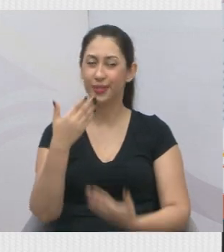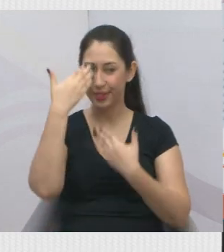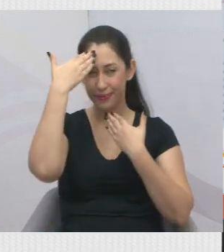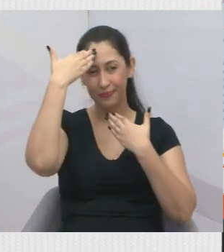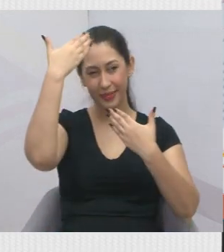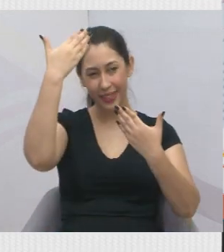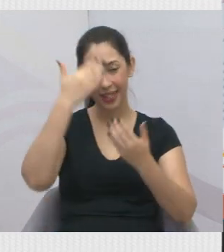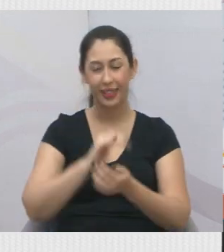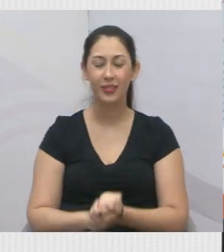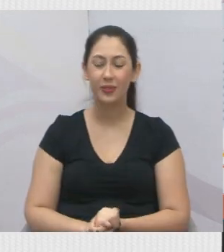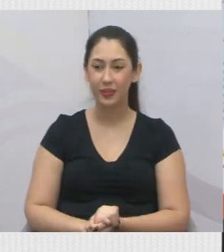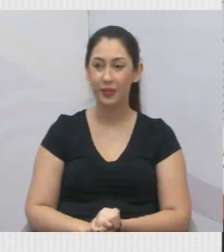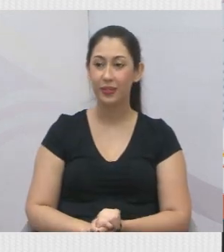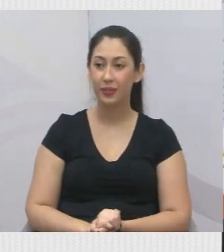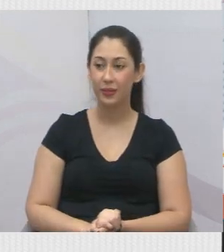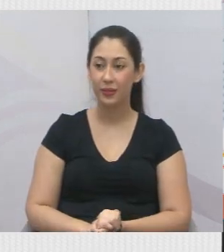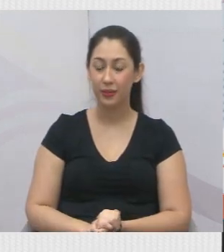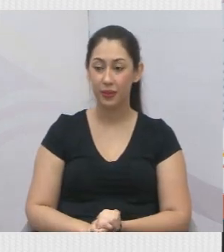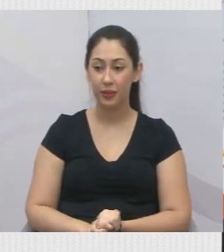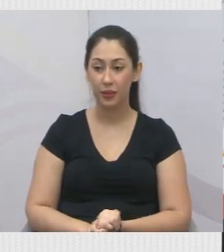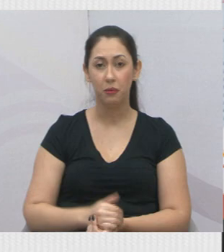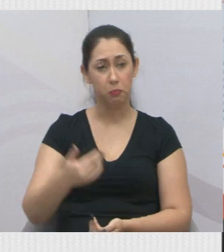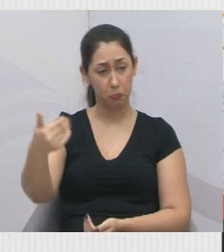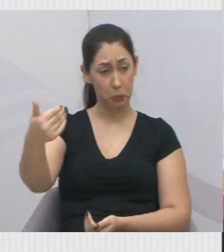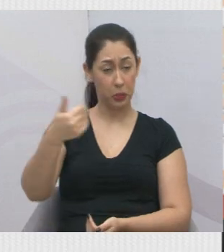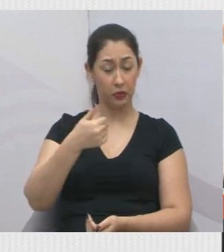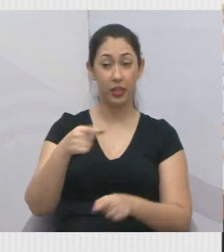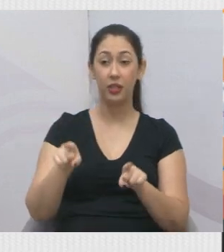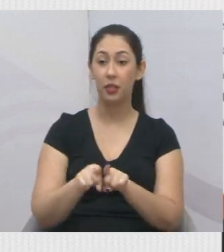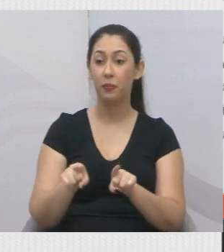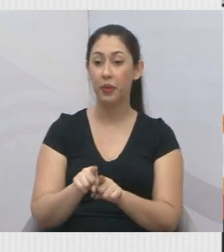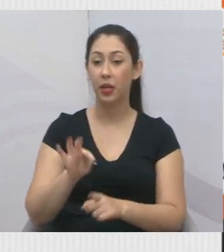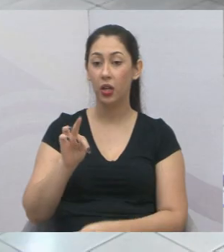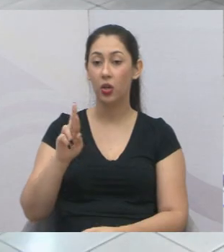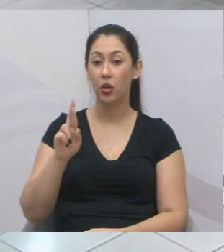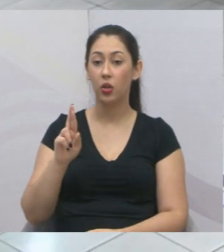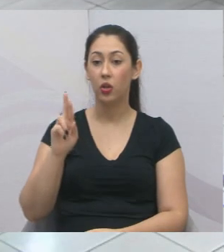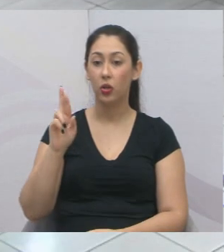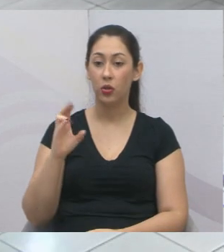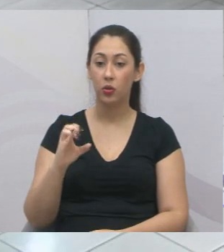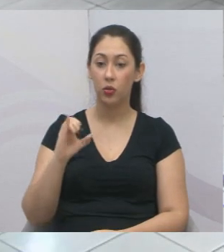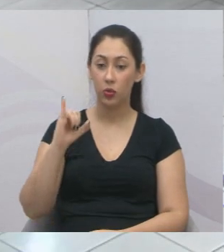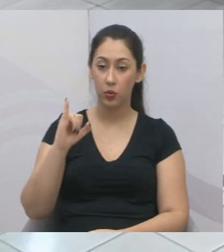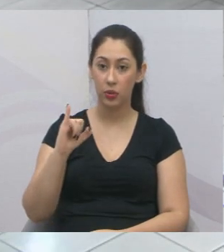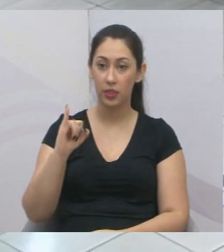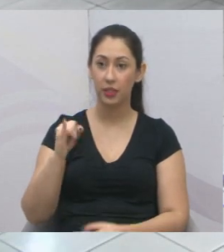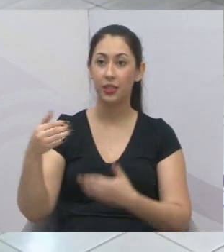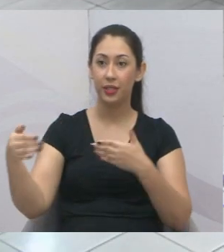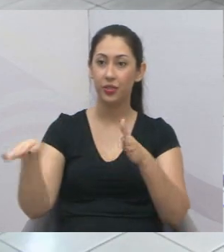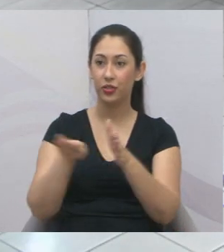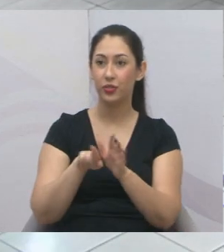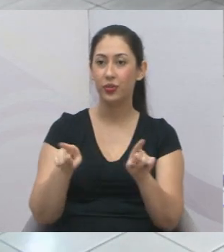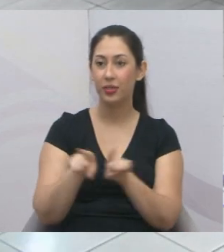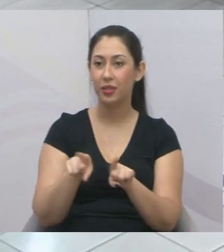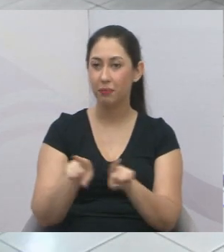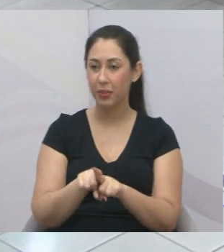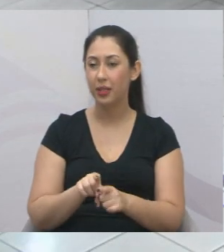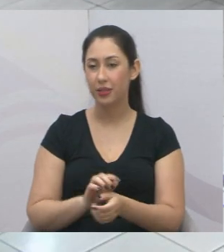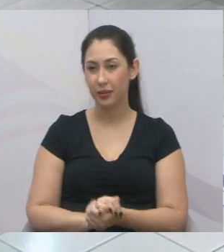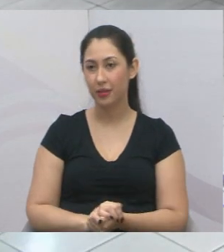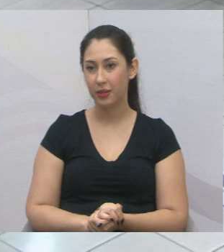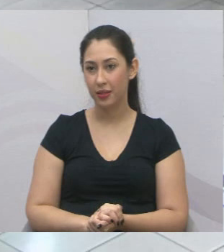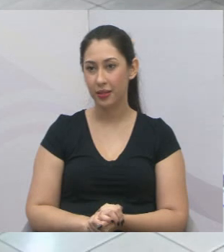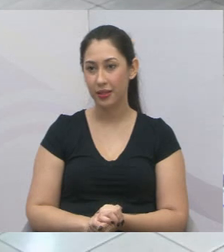tinha convidado o Verdinho também, obrigado, está comparecendo. E o Turci, que é a nossa controladoria geral, que chegou na sequência,